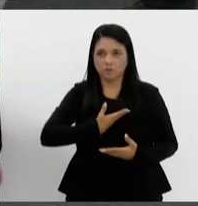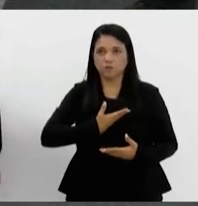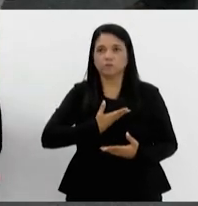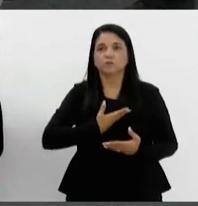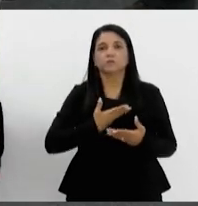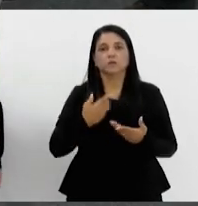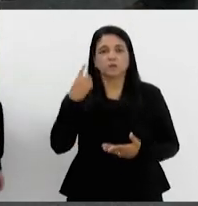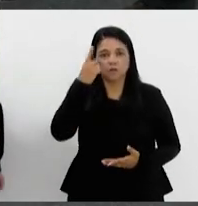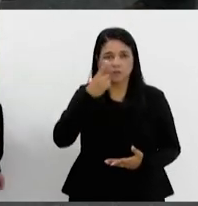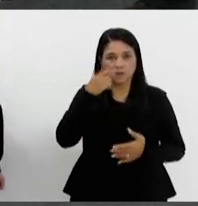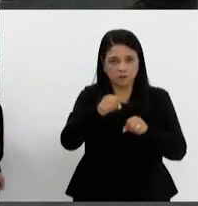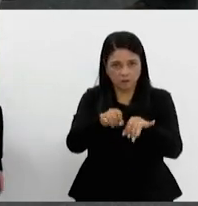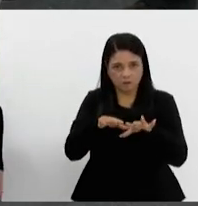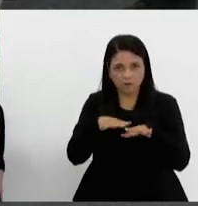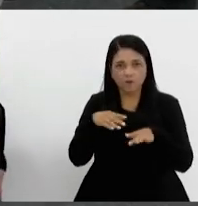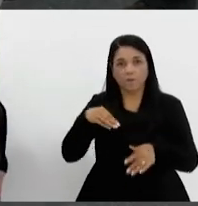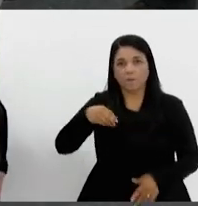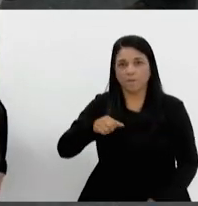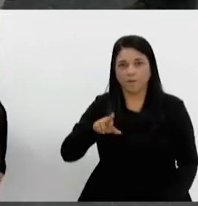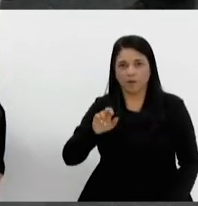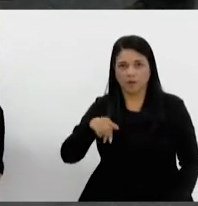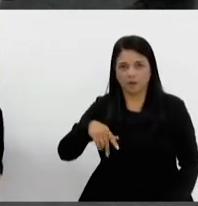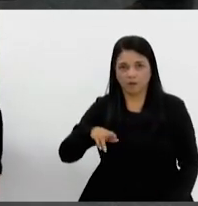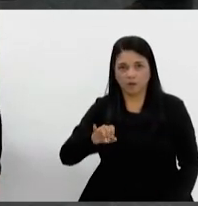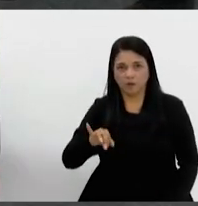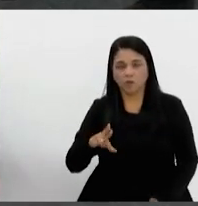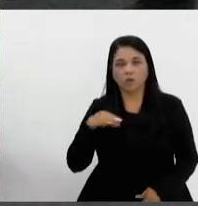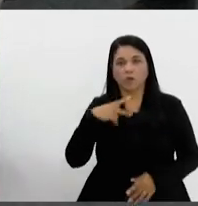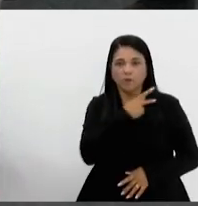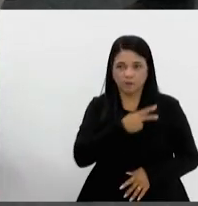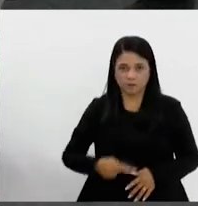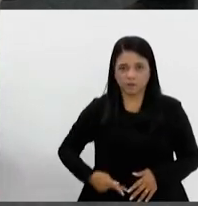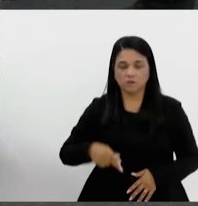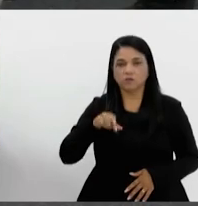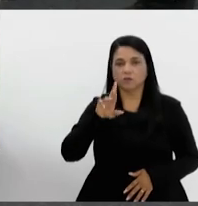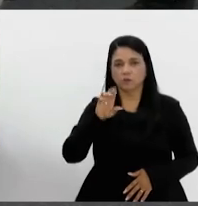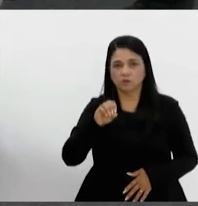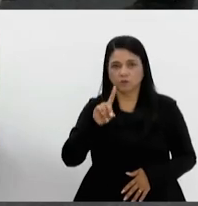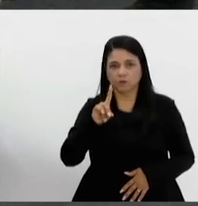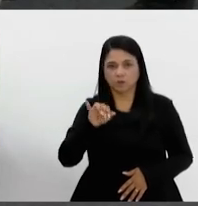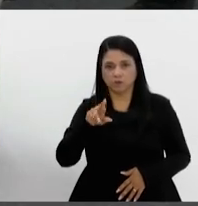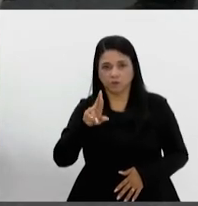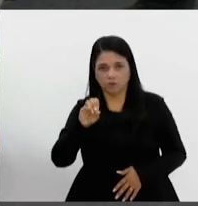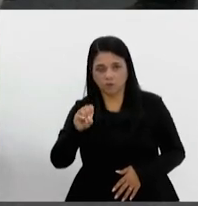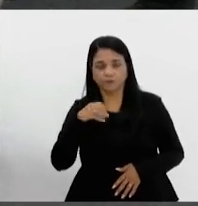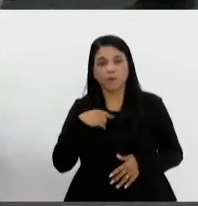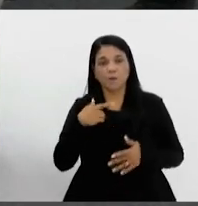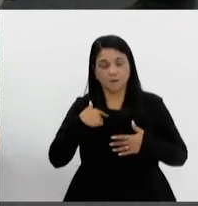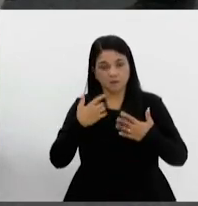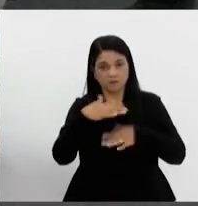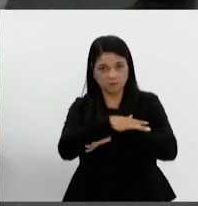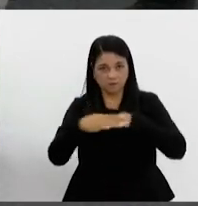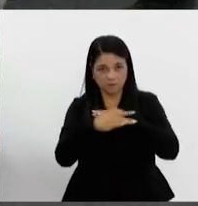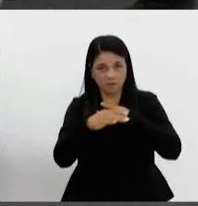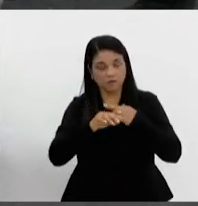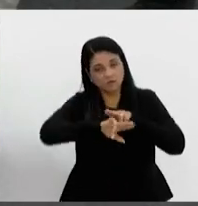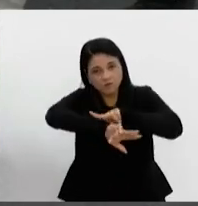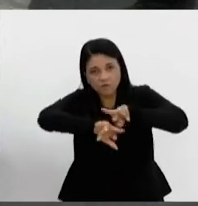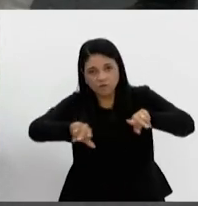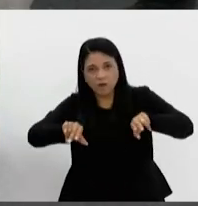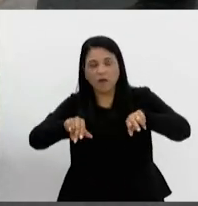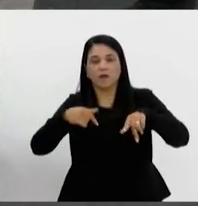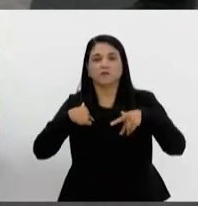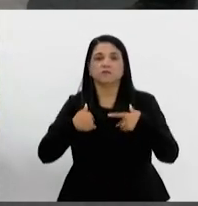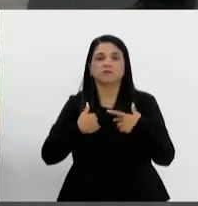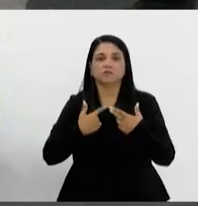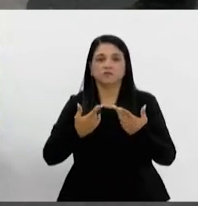em plenário. Marquinhos, presidente Rodrigo Bacelar. E dizer que a minha cidade possui muitas vocações. Geralmente, nós somos conhecidos pelo